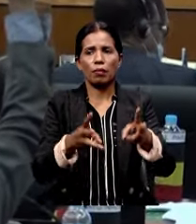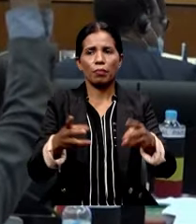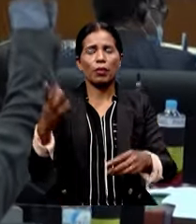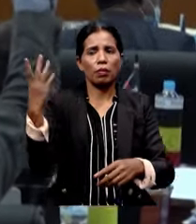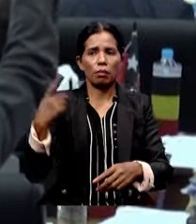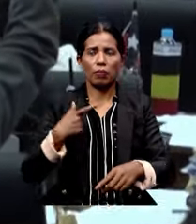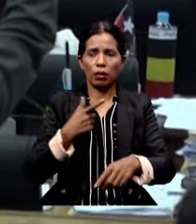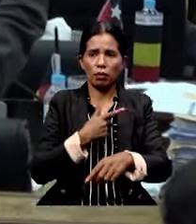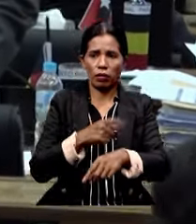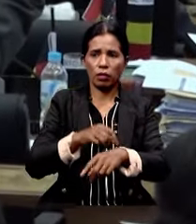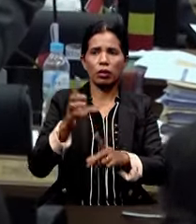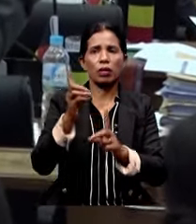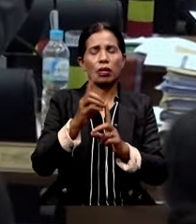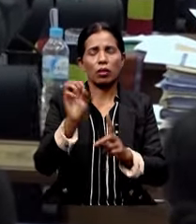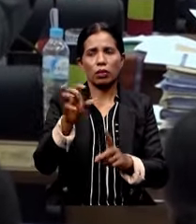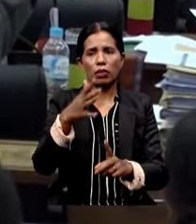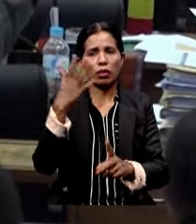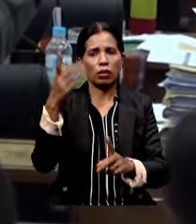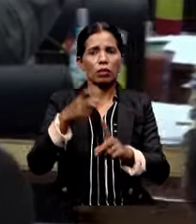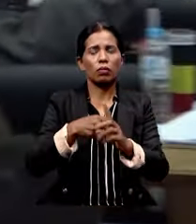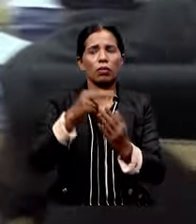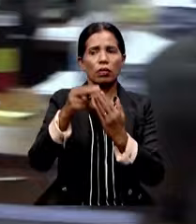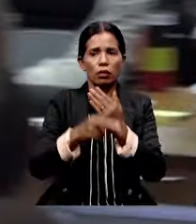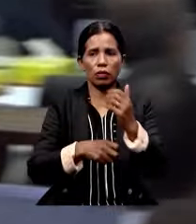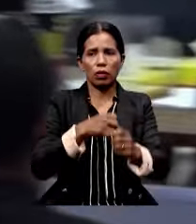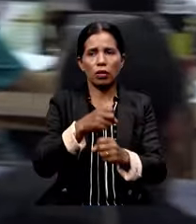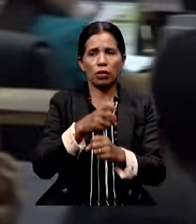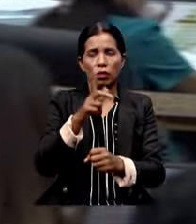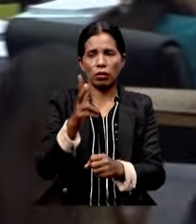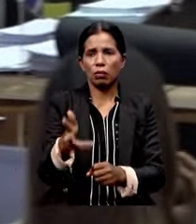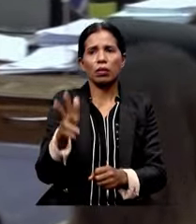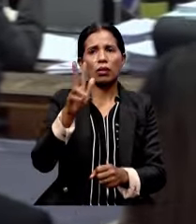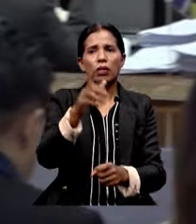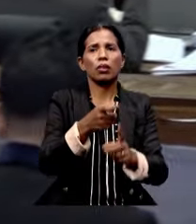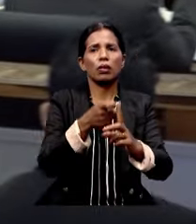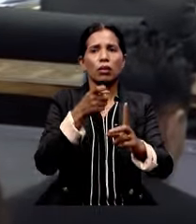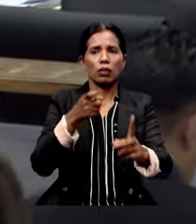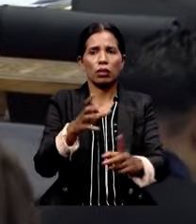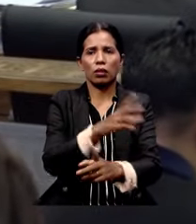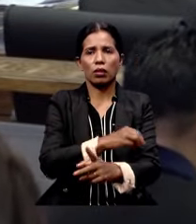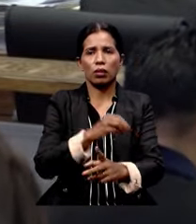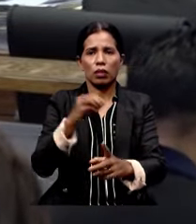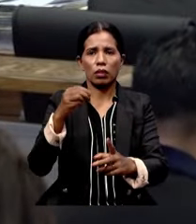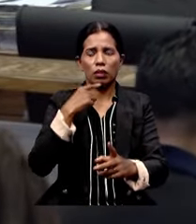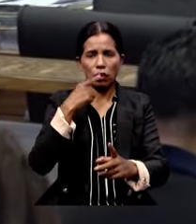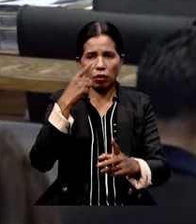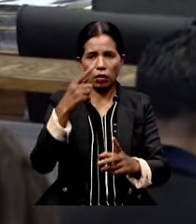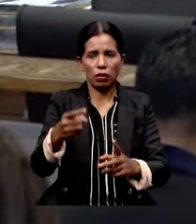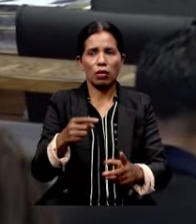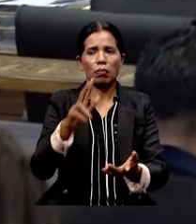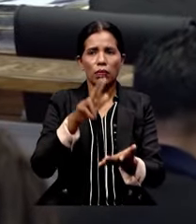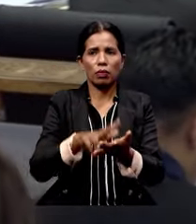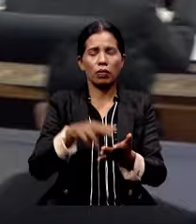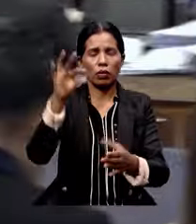Parlamento Nacional, e a Lourença no Recin Lima, fula novembro, tinha Rio Rua Ronulo Recin Tolu, de Rússia Plenária Extraordinária, aprova